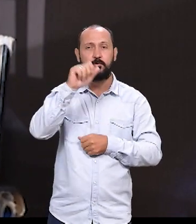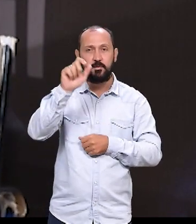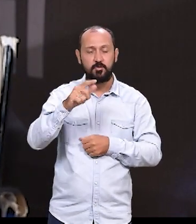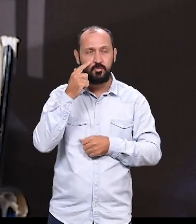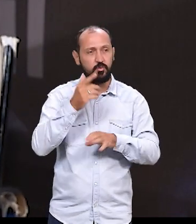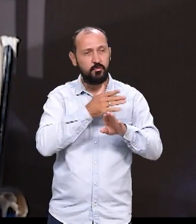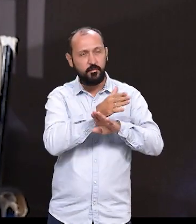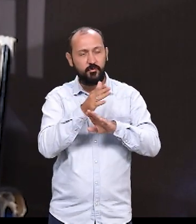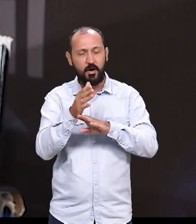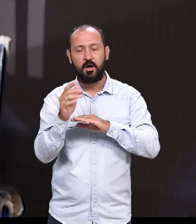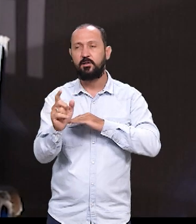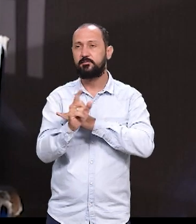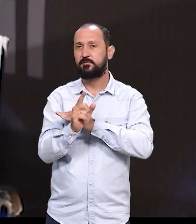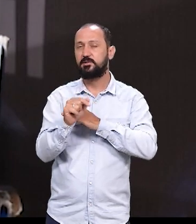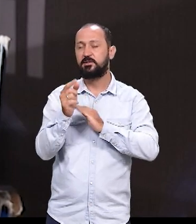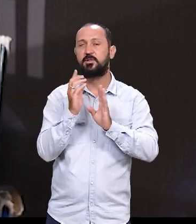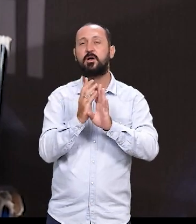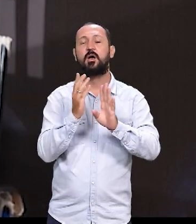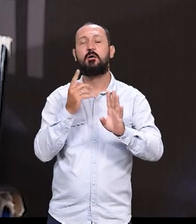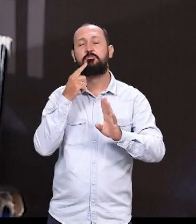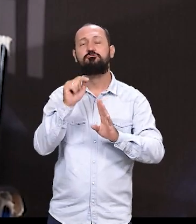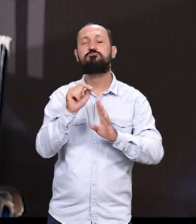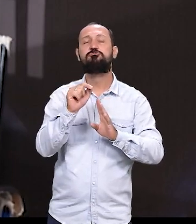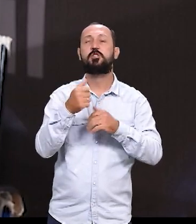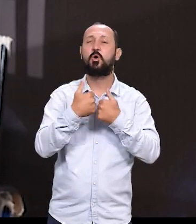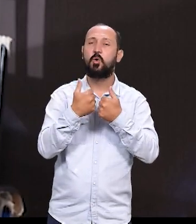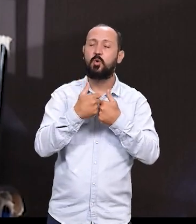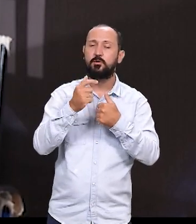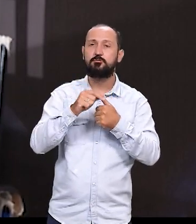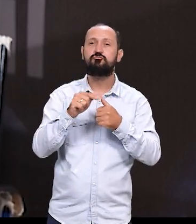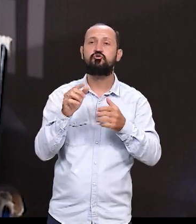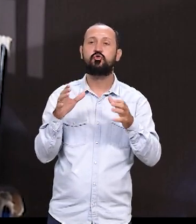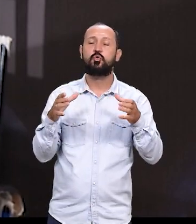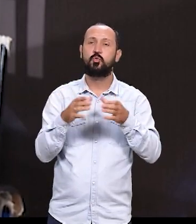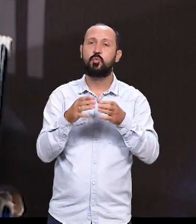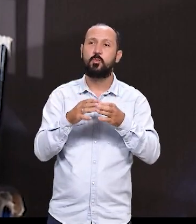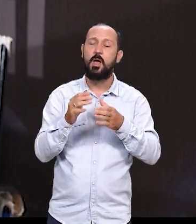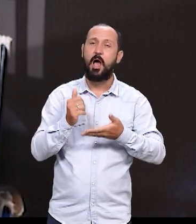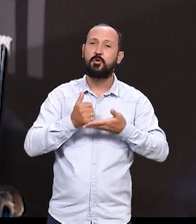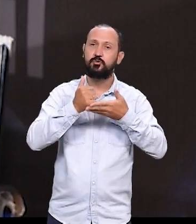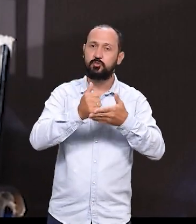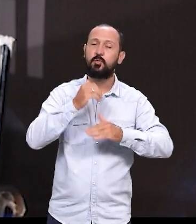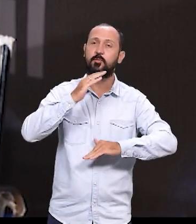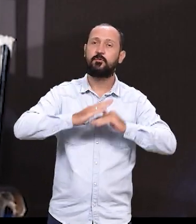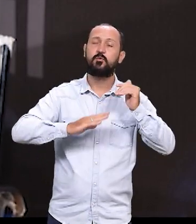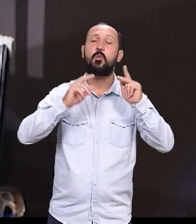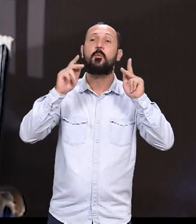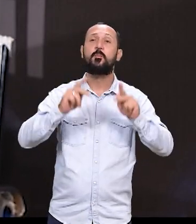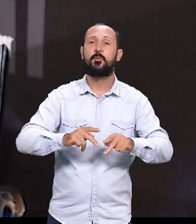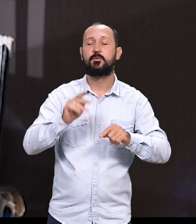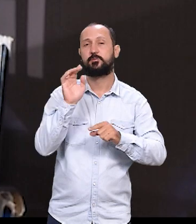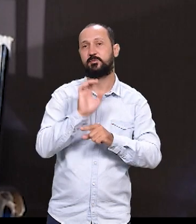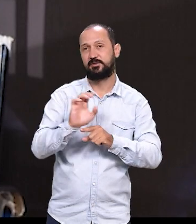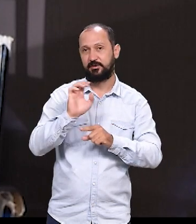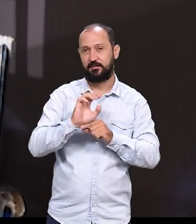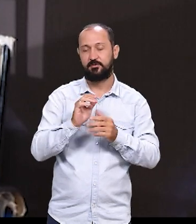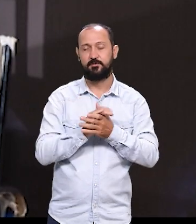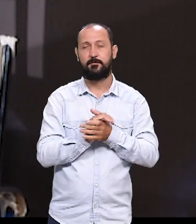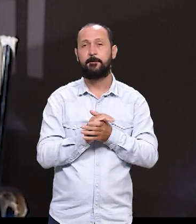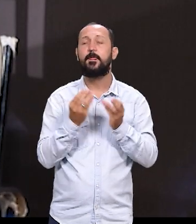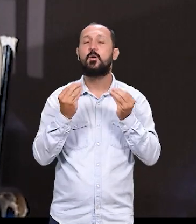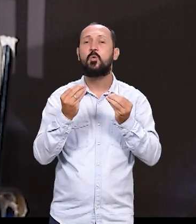Novembro Azul que faz todos os atendimento esse ônibus faz parte de uma caixa de Assistência aos servidores públicos do nosso